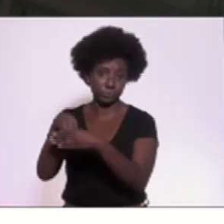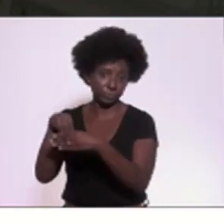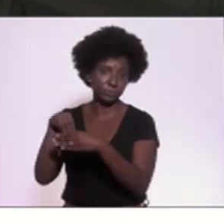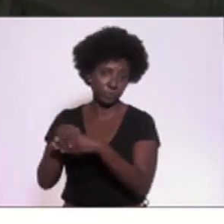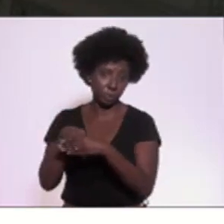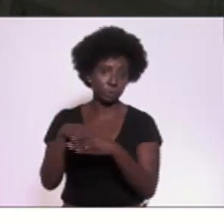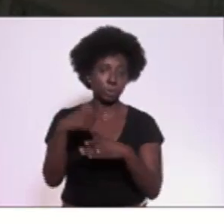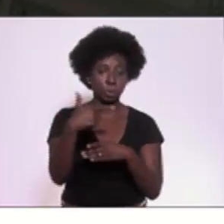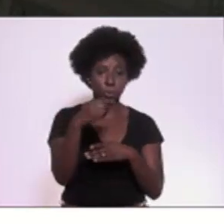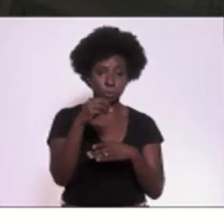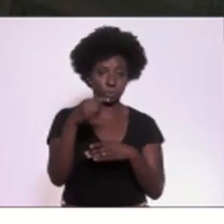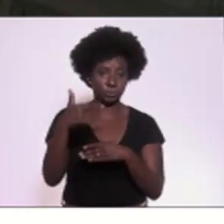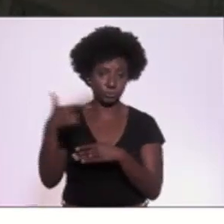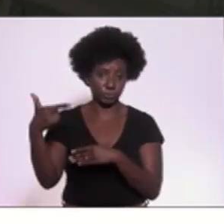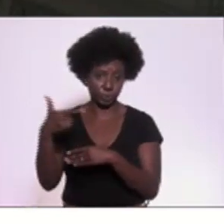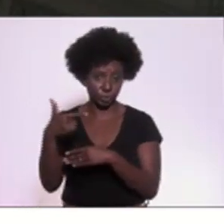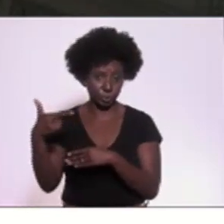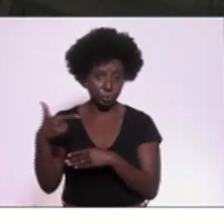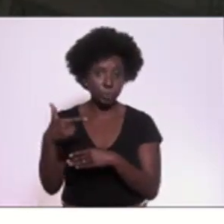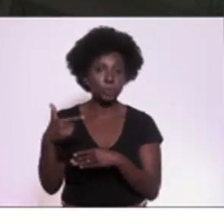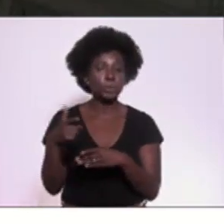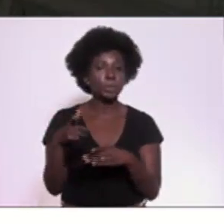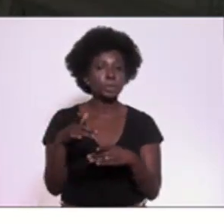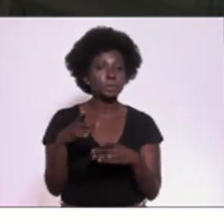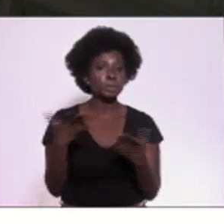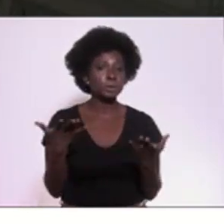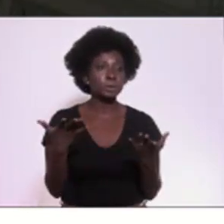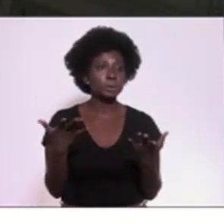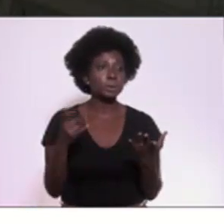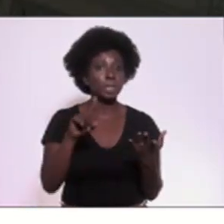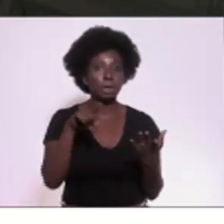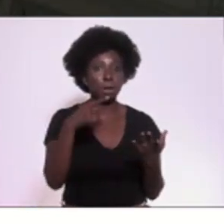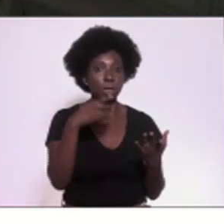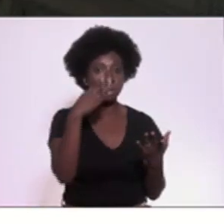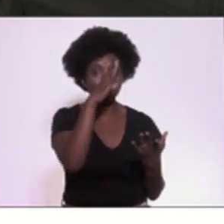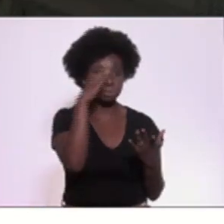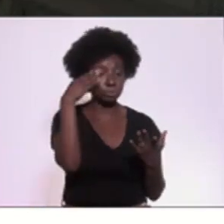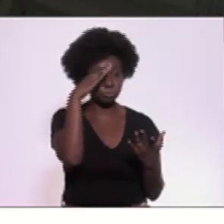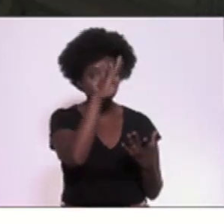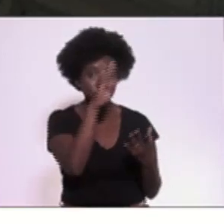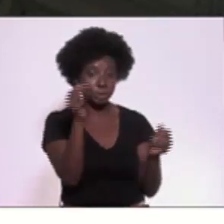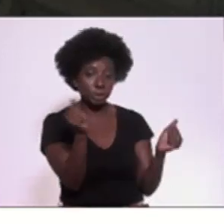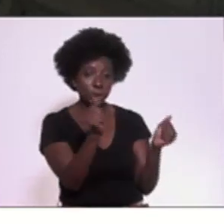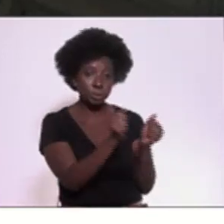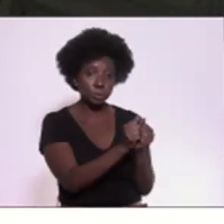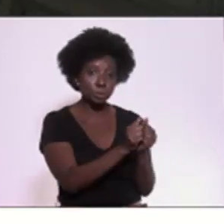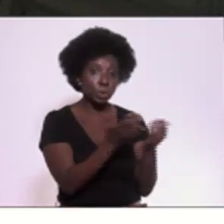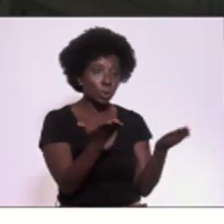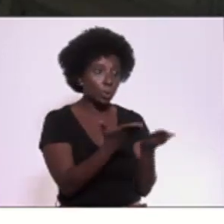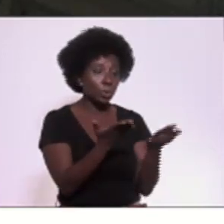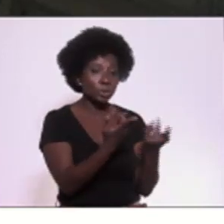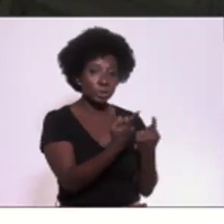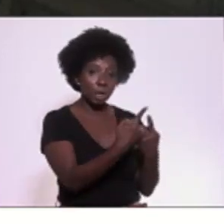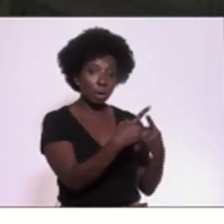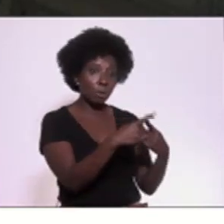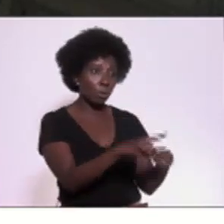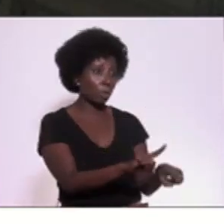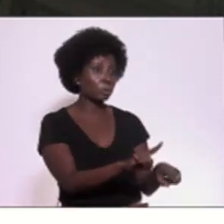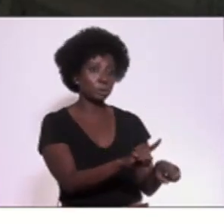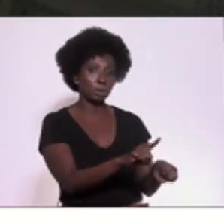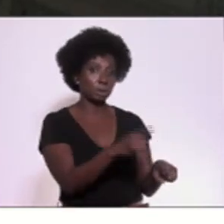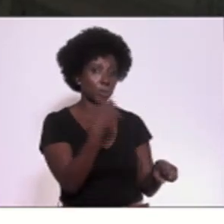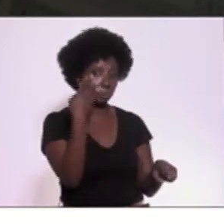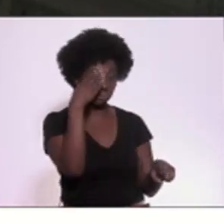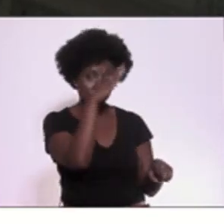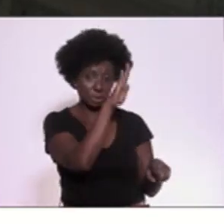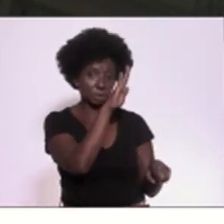que estiveram em todos os palanques juntos na última campanha, mas o mito rival hoje de 2022 é o